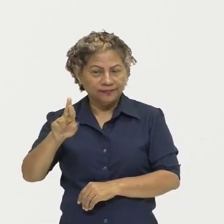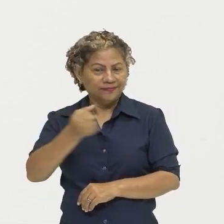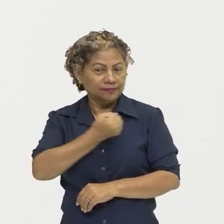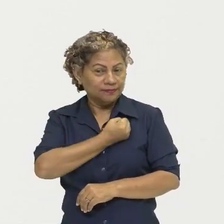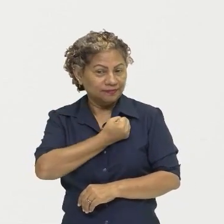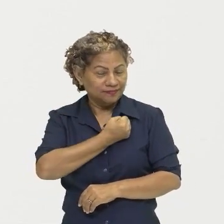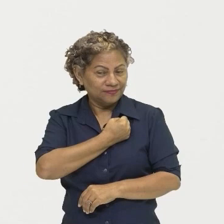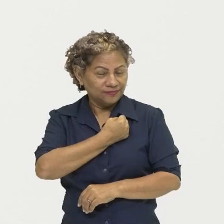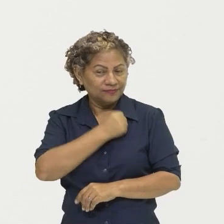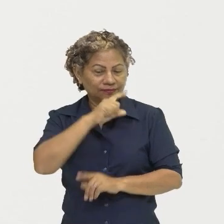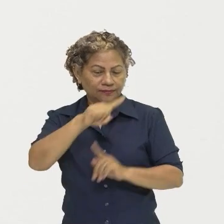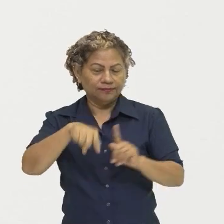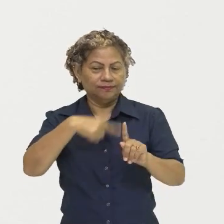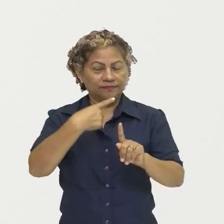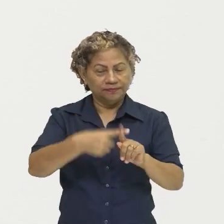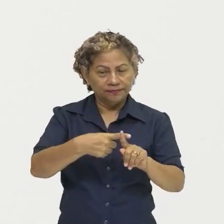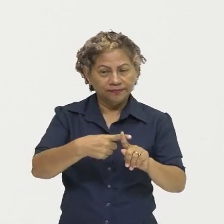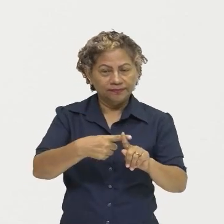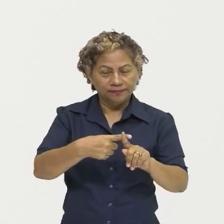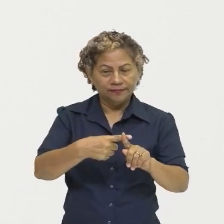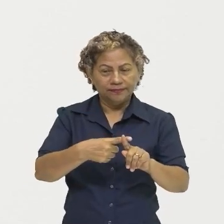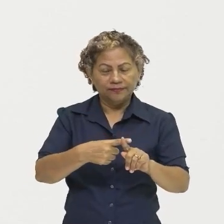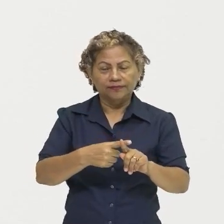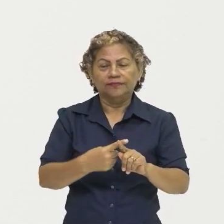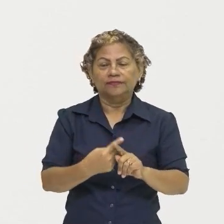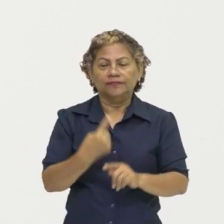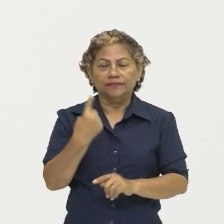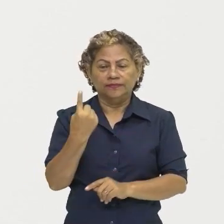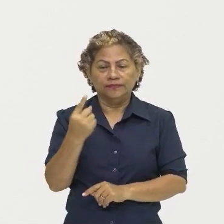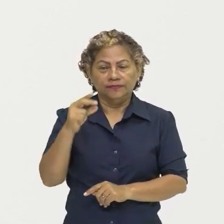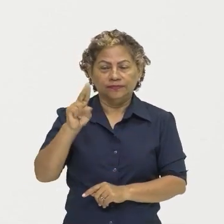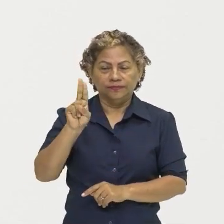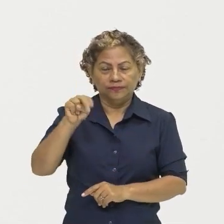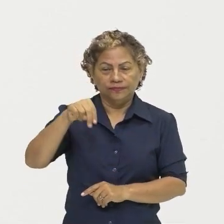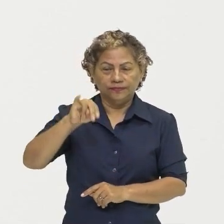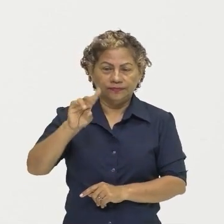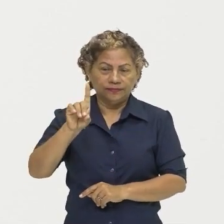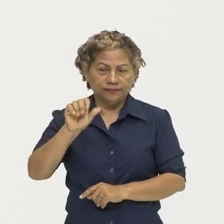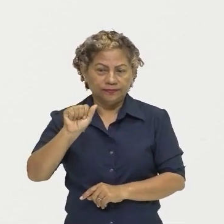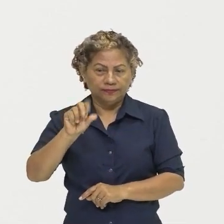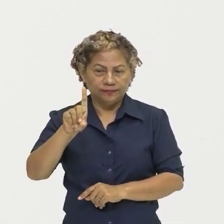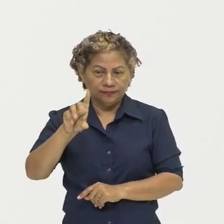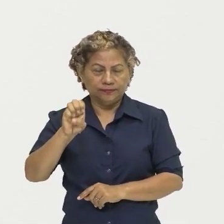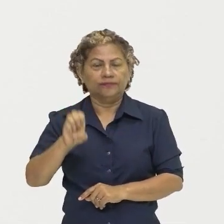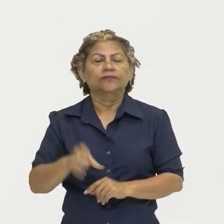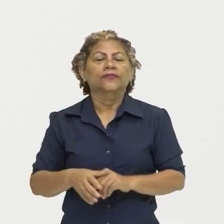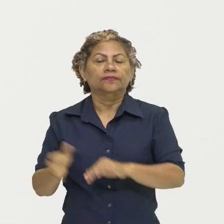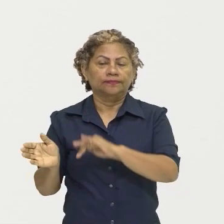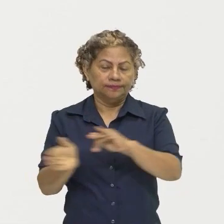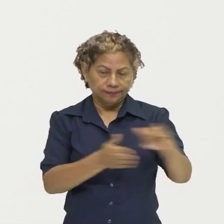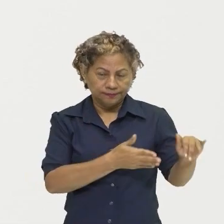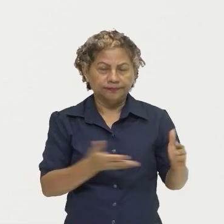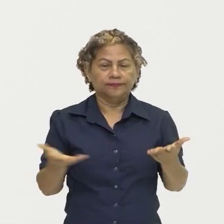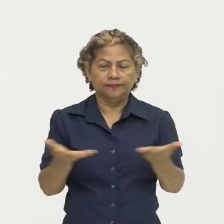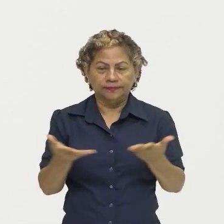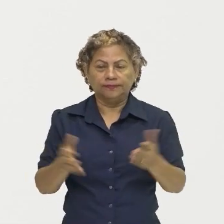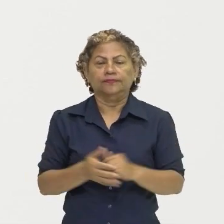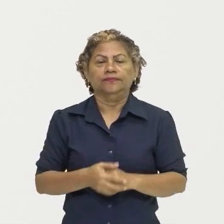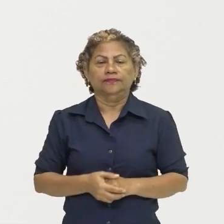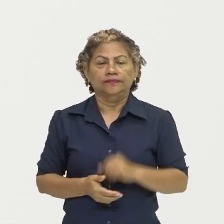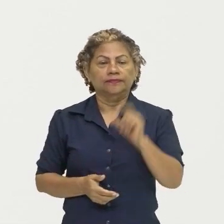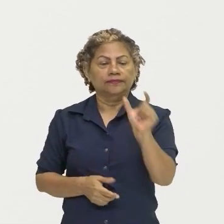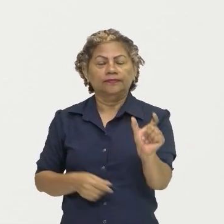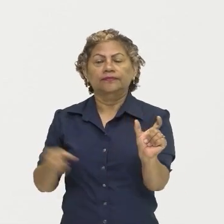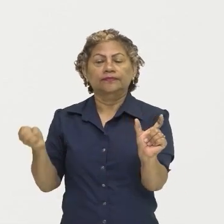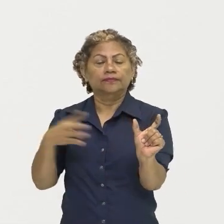um número e uma unidade. Já o vetor, como temos agora, o vetor,